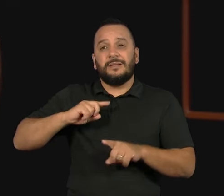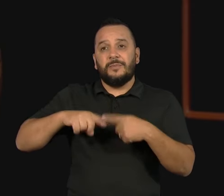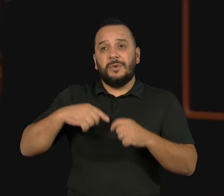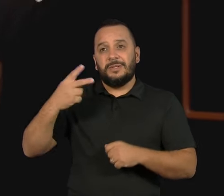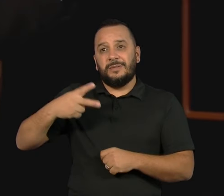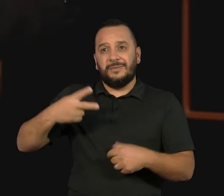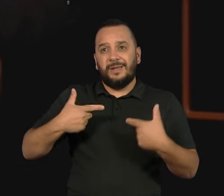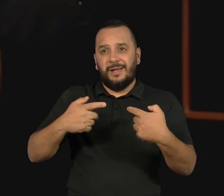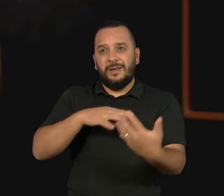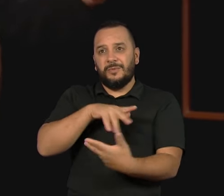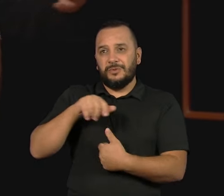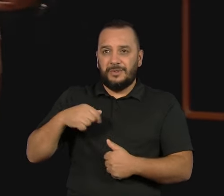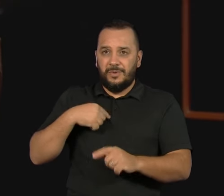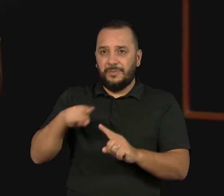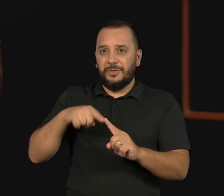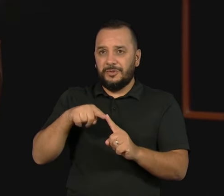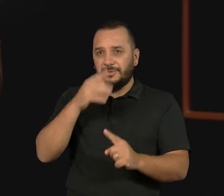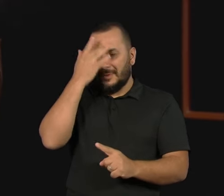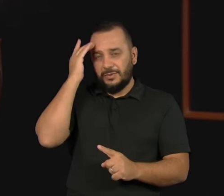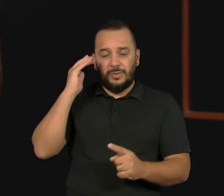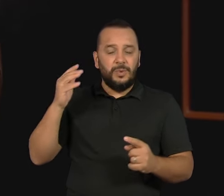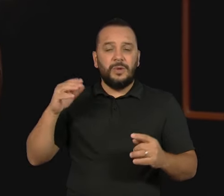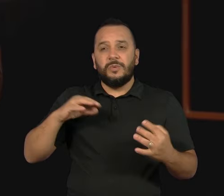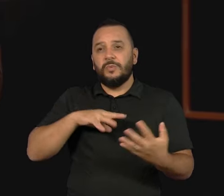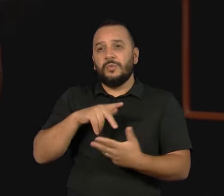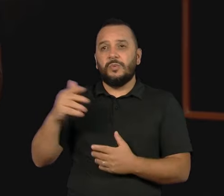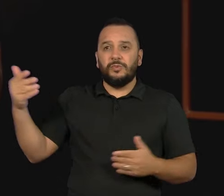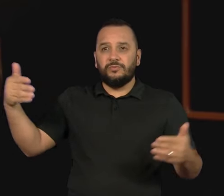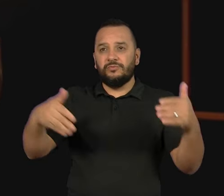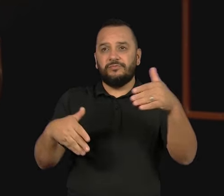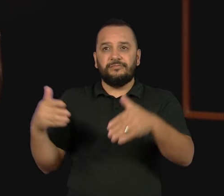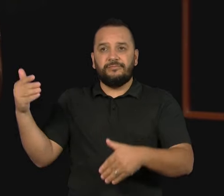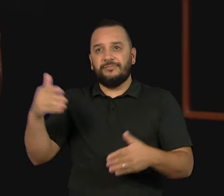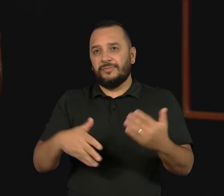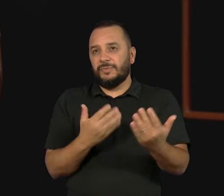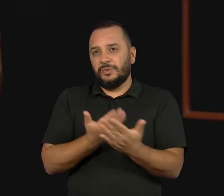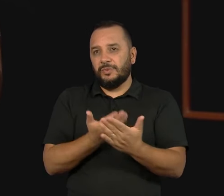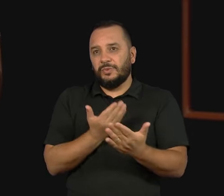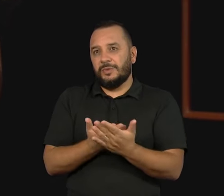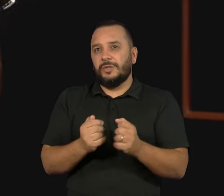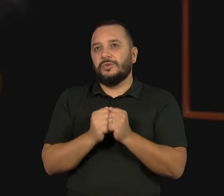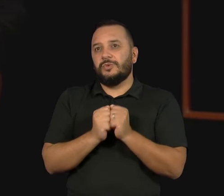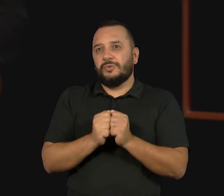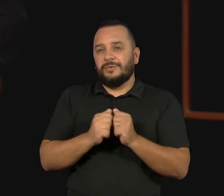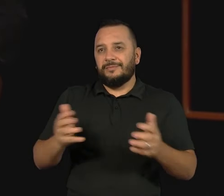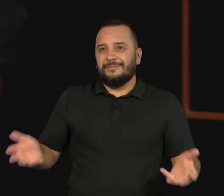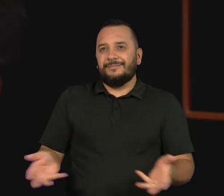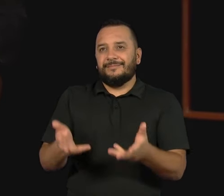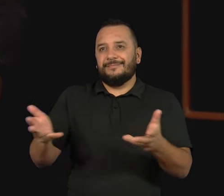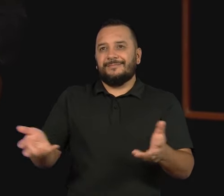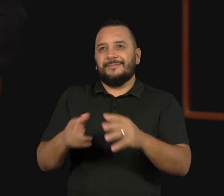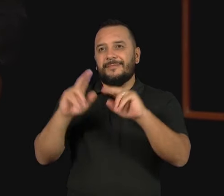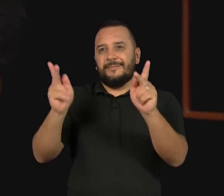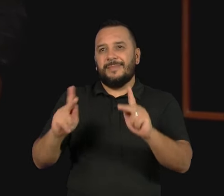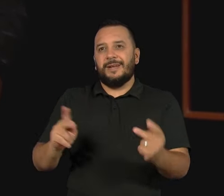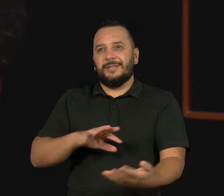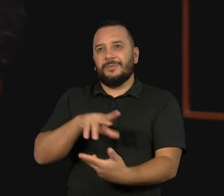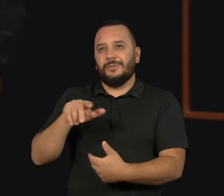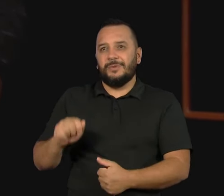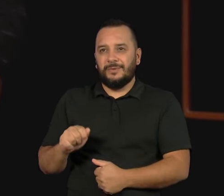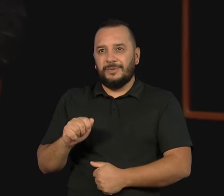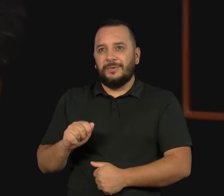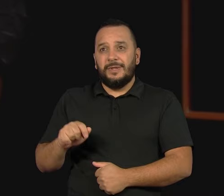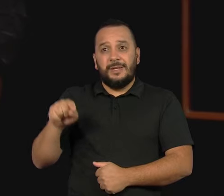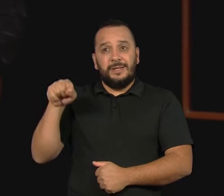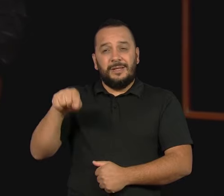o objetivo de trazer gente do mundo inteiro para estudar junto, para promover a paz internacional. E essa organização